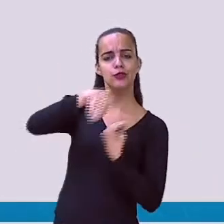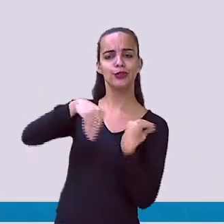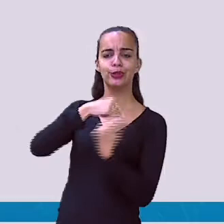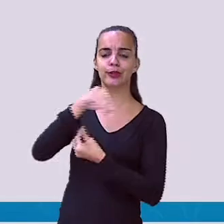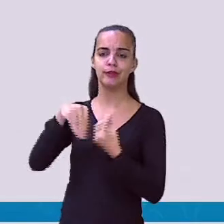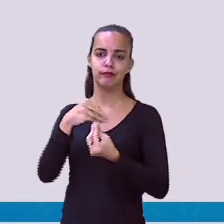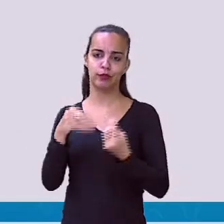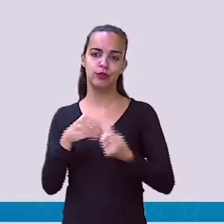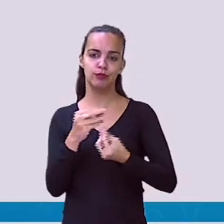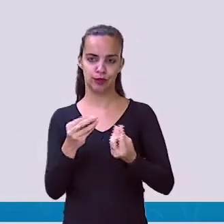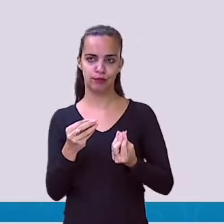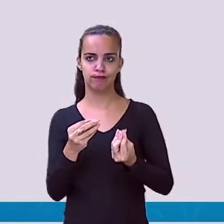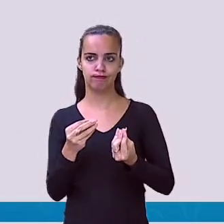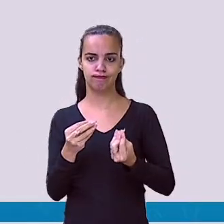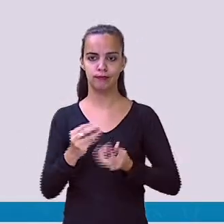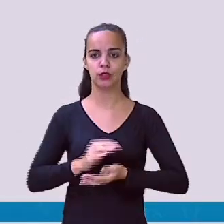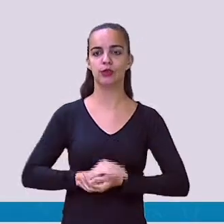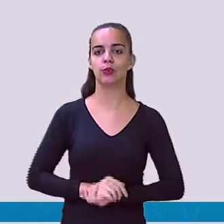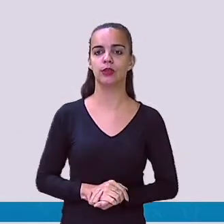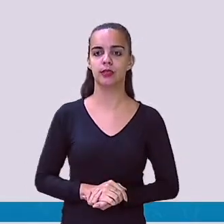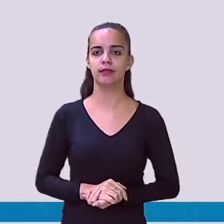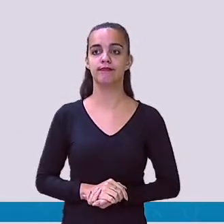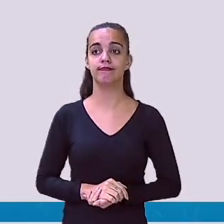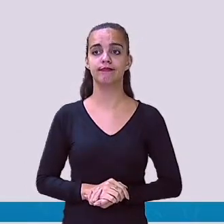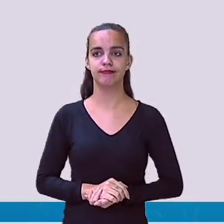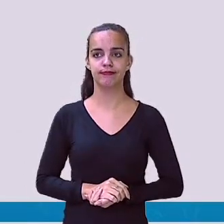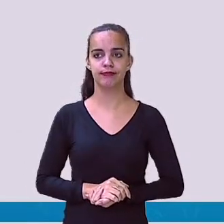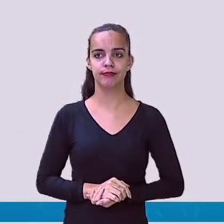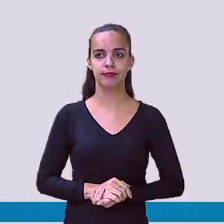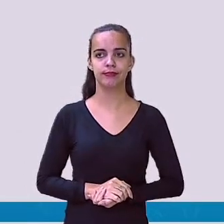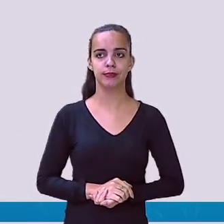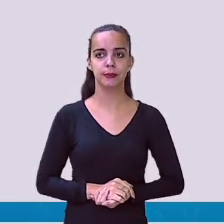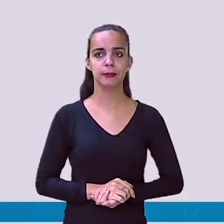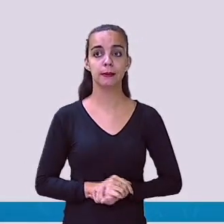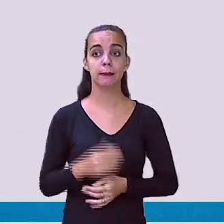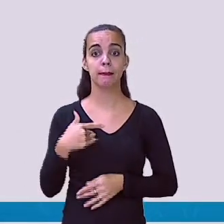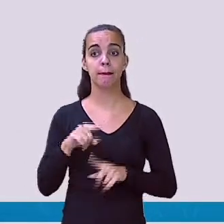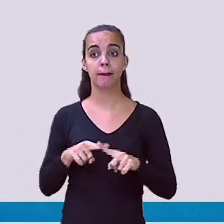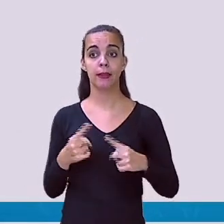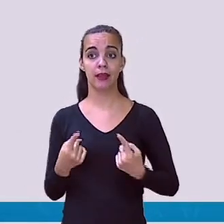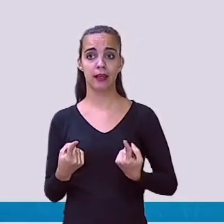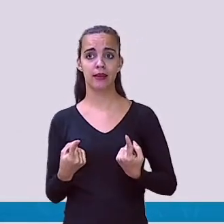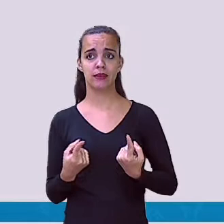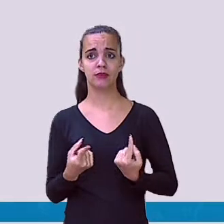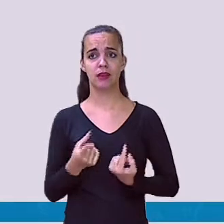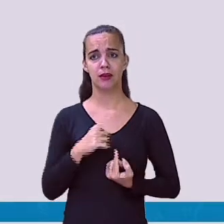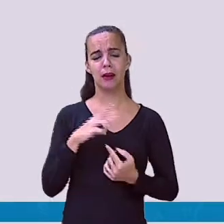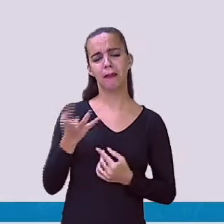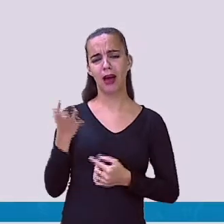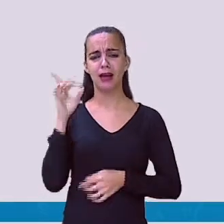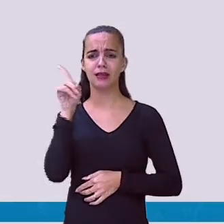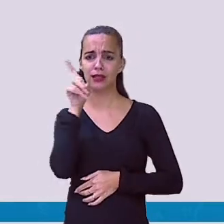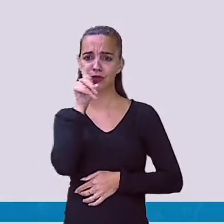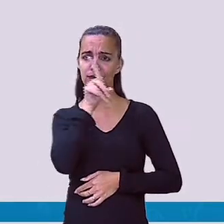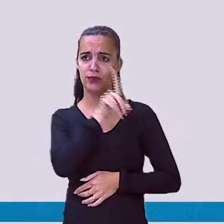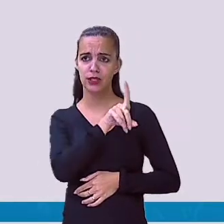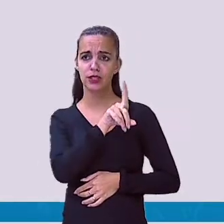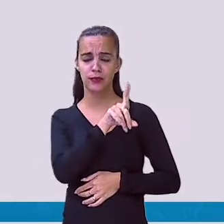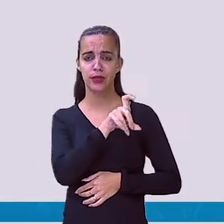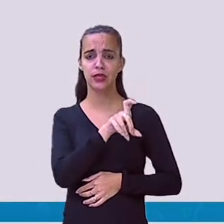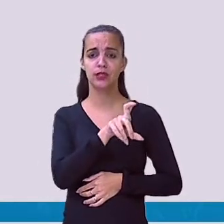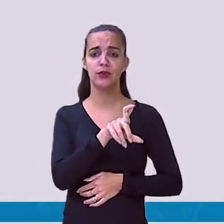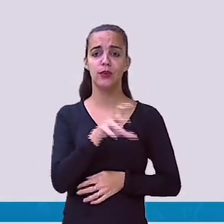sempre na forma de mistura. É mais raro encontrarmos as